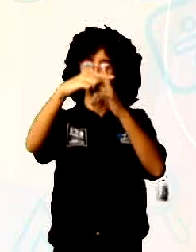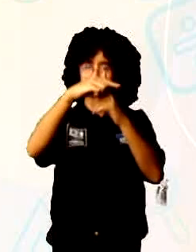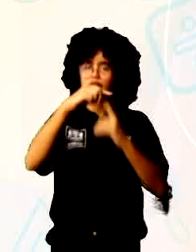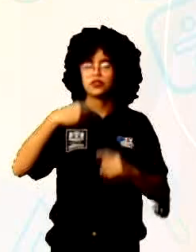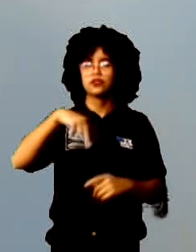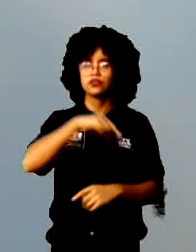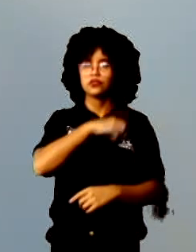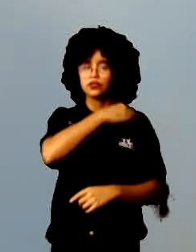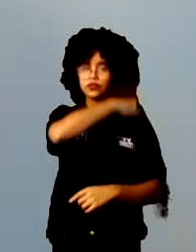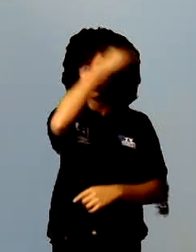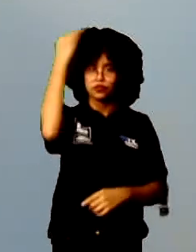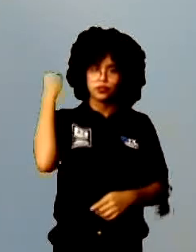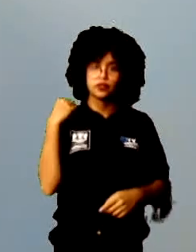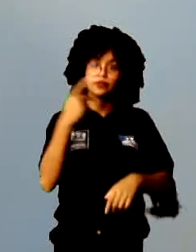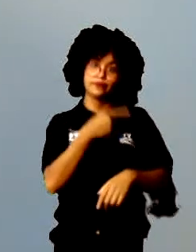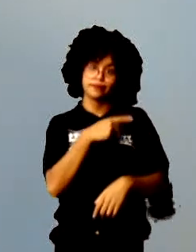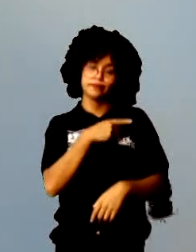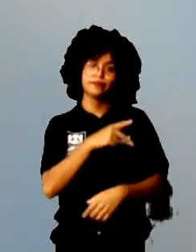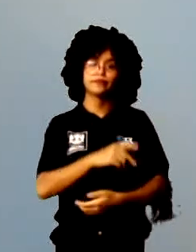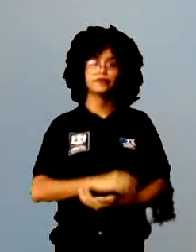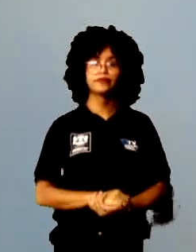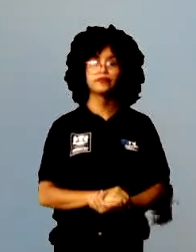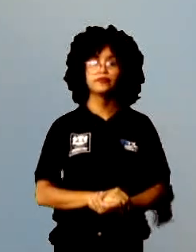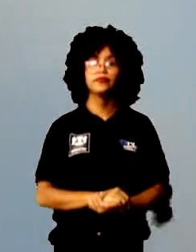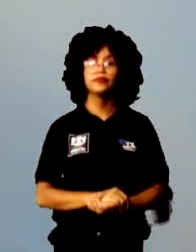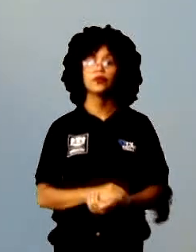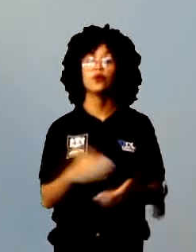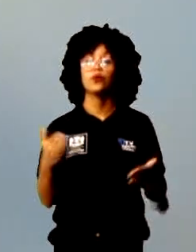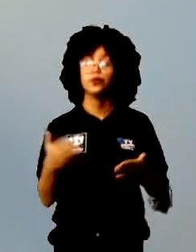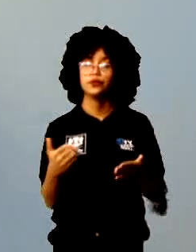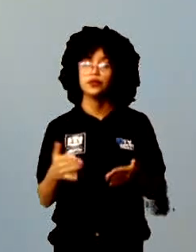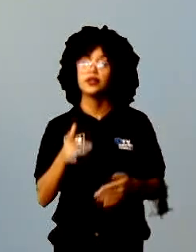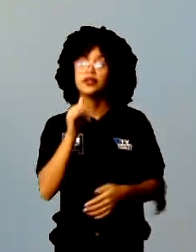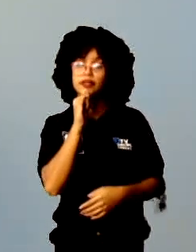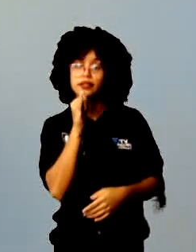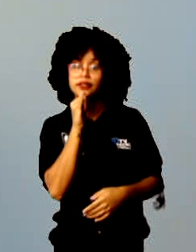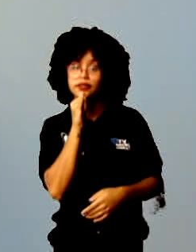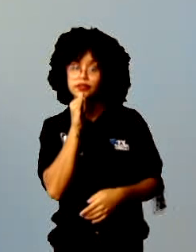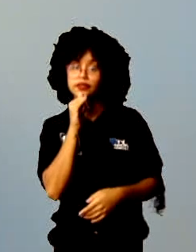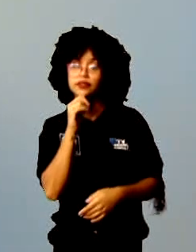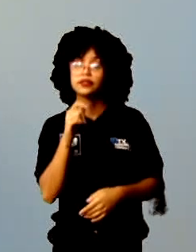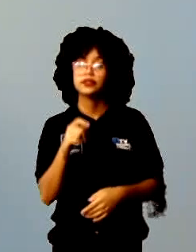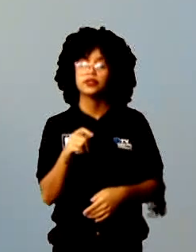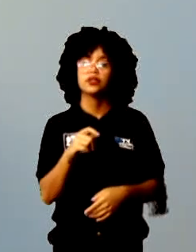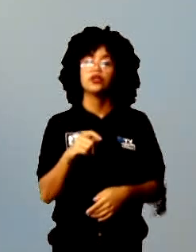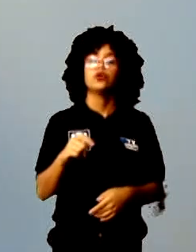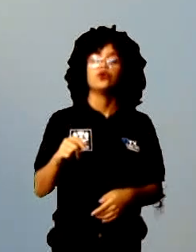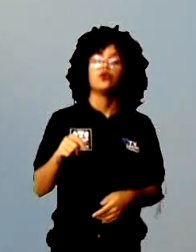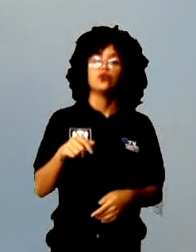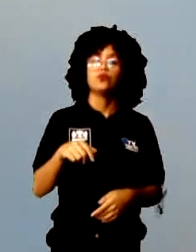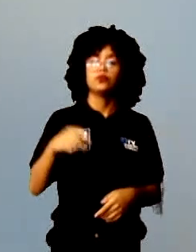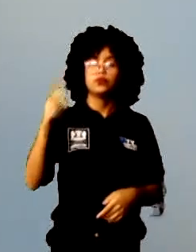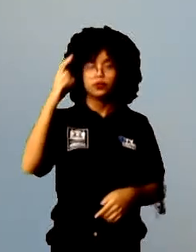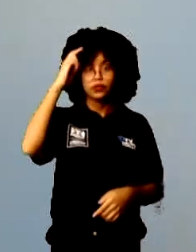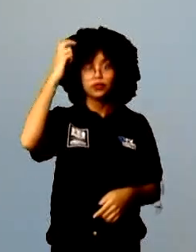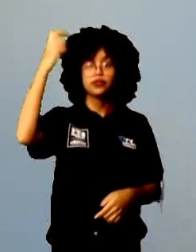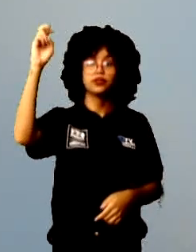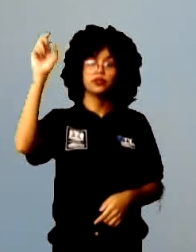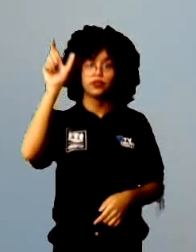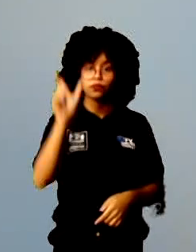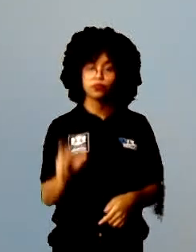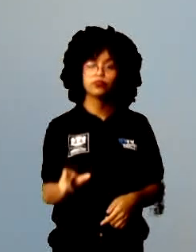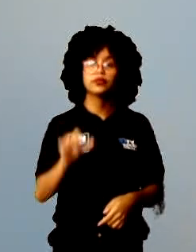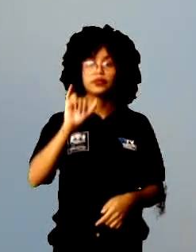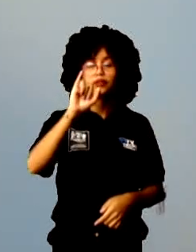de Nossa Senhora de Piedade tá bom E aí existem exemplos que são exemplos de patrimônios imateriais